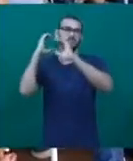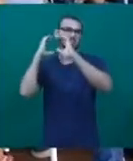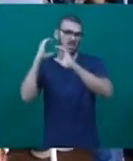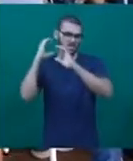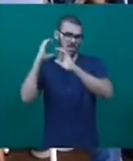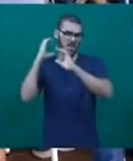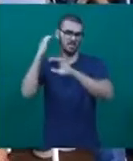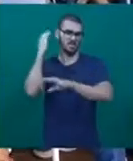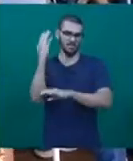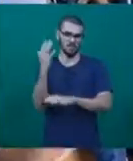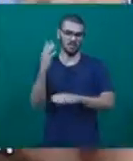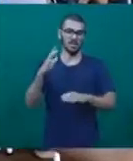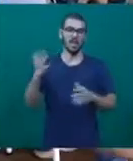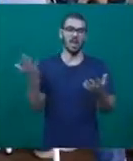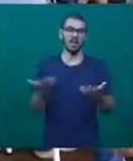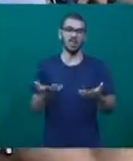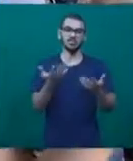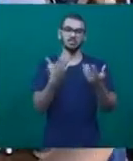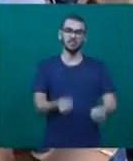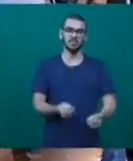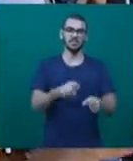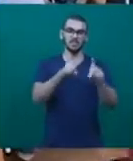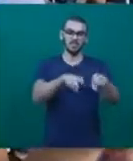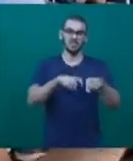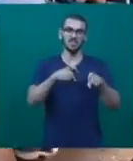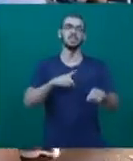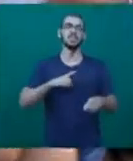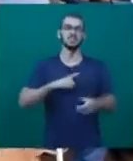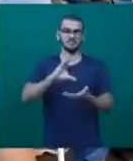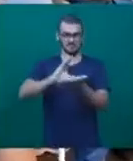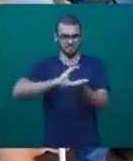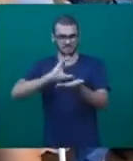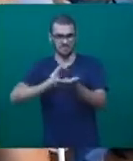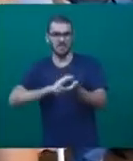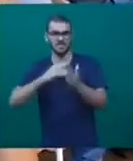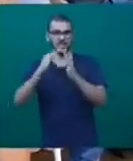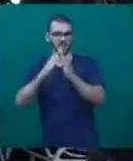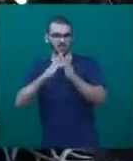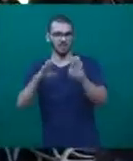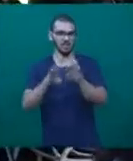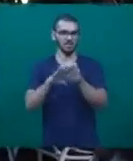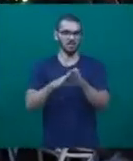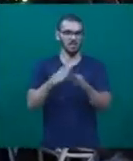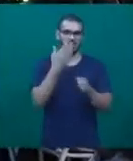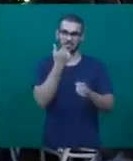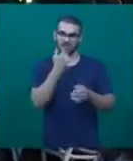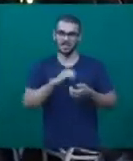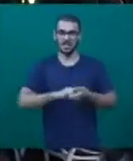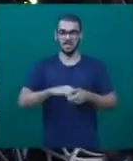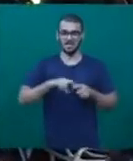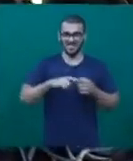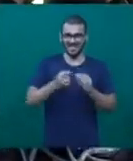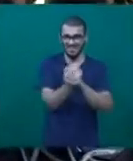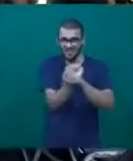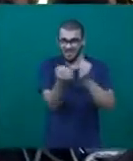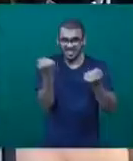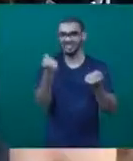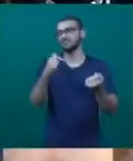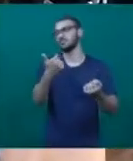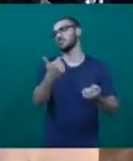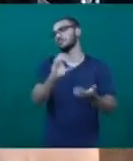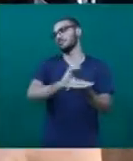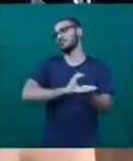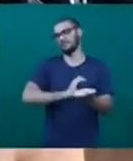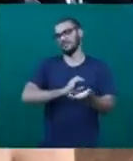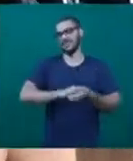tem bolsa alimentação e moradia e diz que sem esses benefícios seria impossível se manter na universidade. A